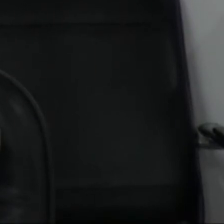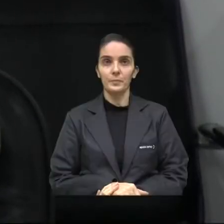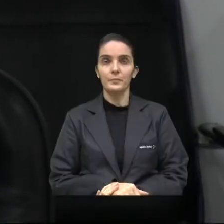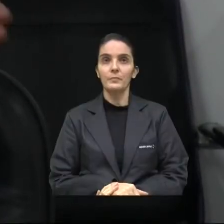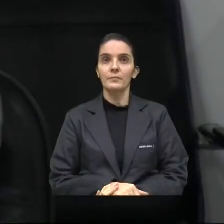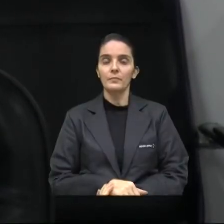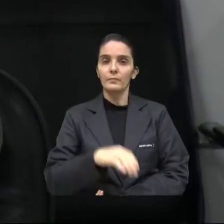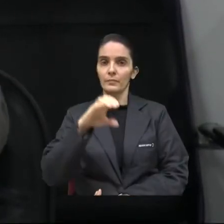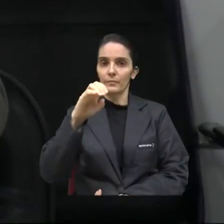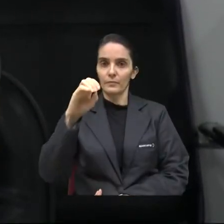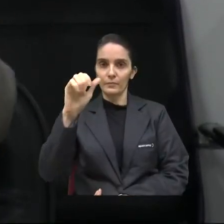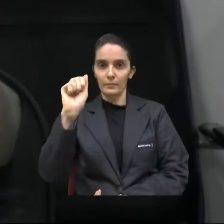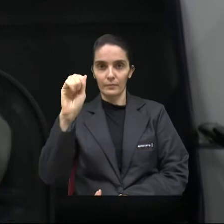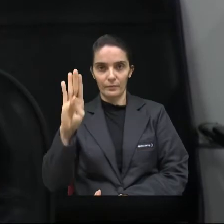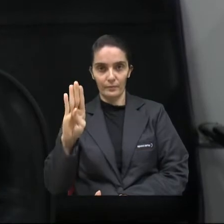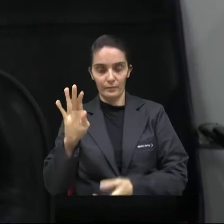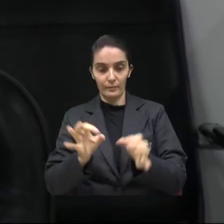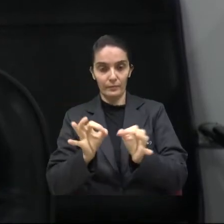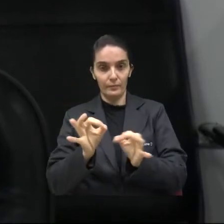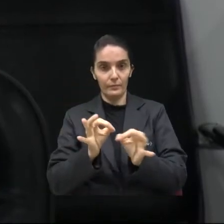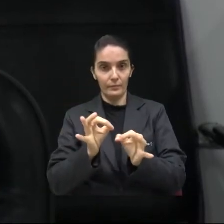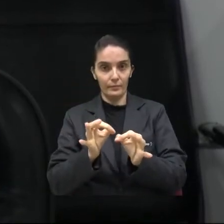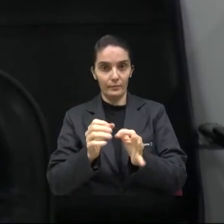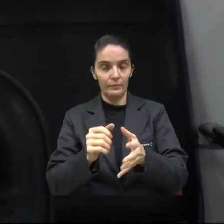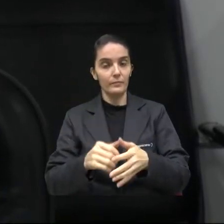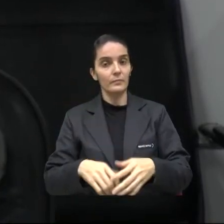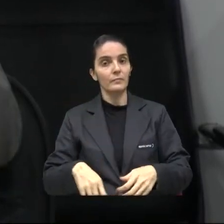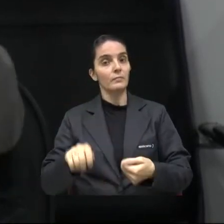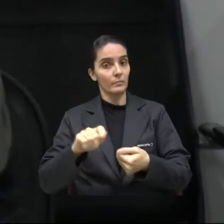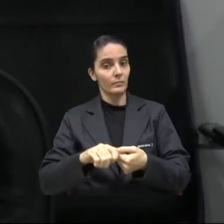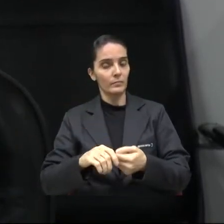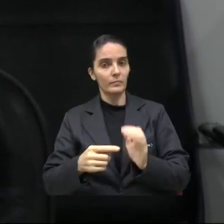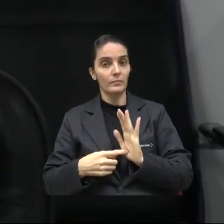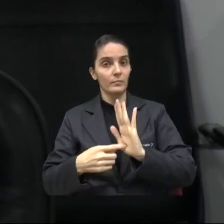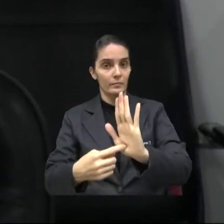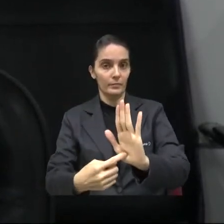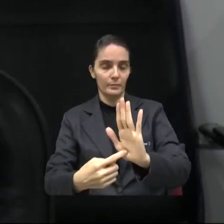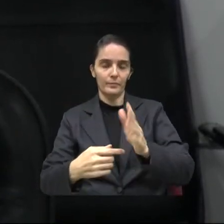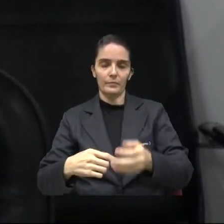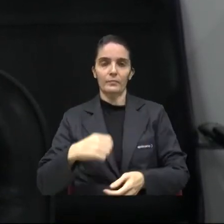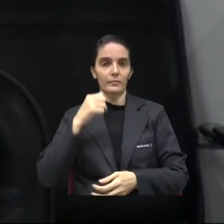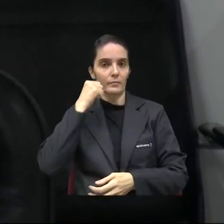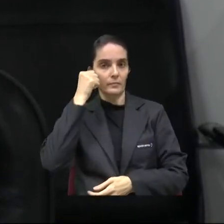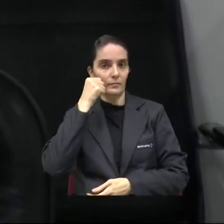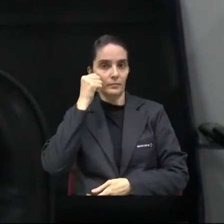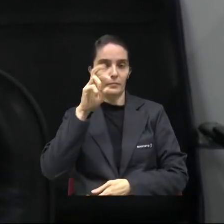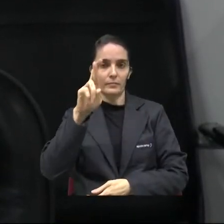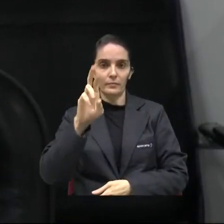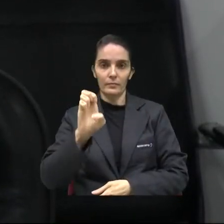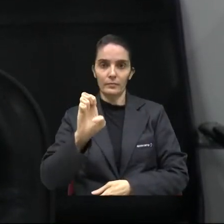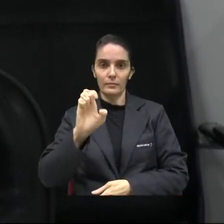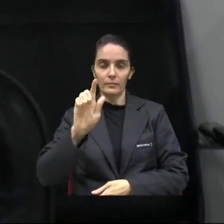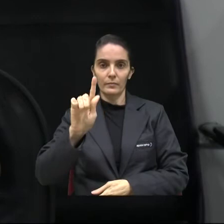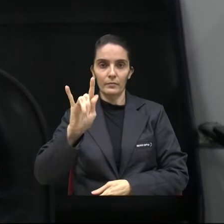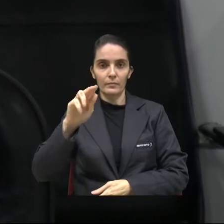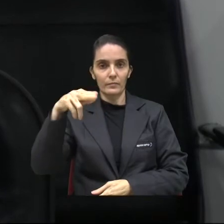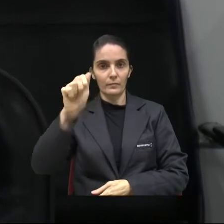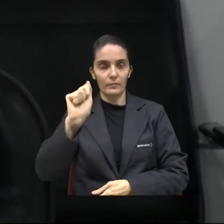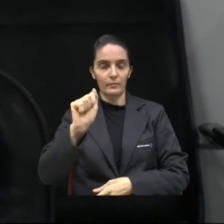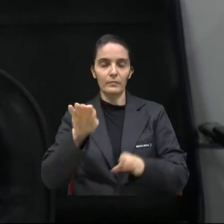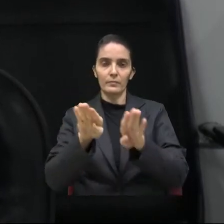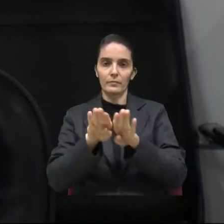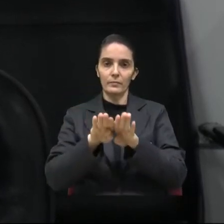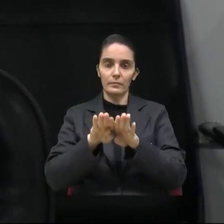Humanos, Cidadania, alguma coisa, que é da Marta Suplicy e uma senadora Regina lá do Piauí, que são as presidentes, né? Mas isso também não vem ao